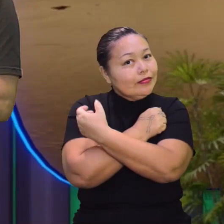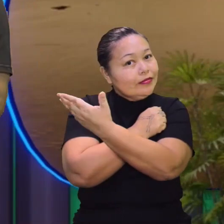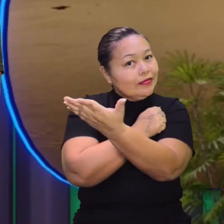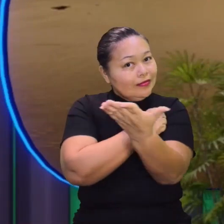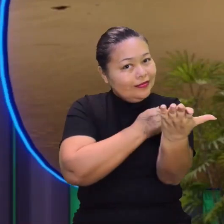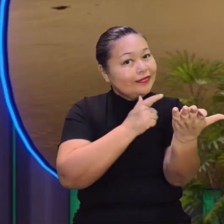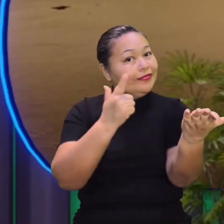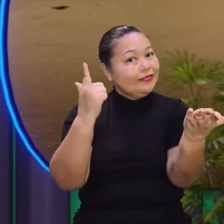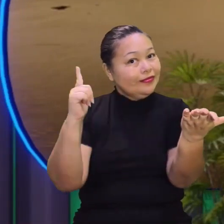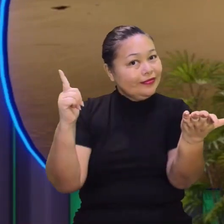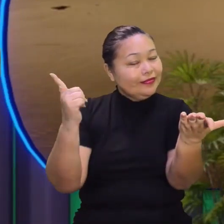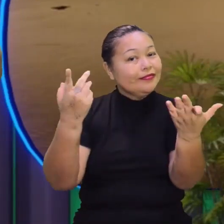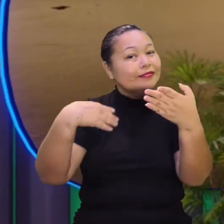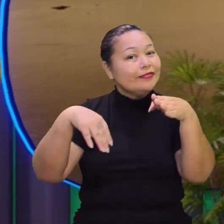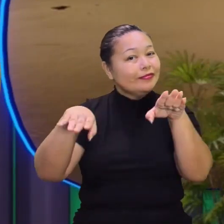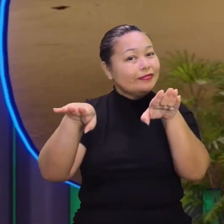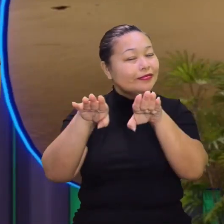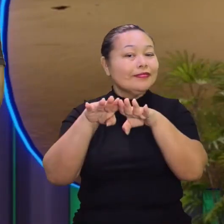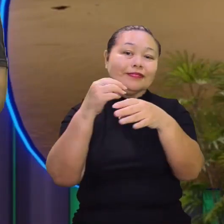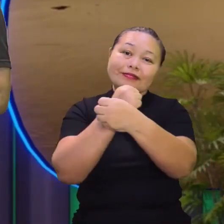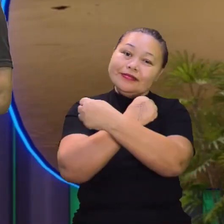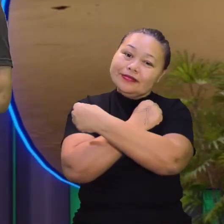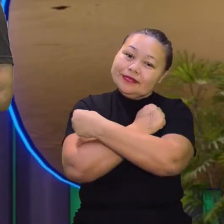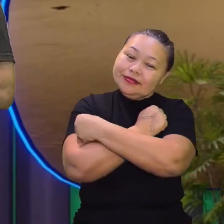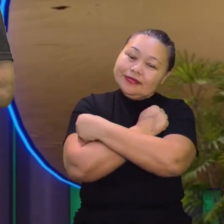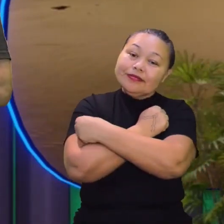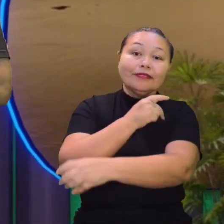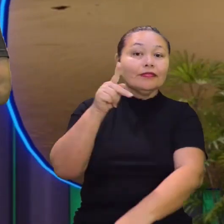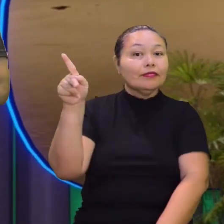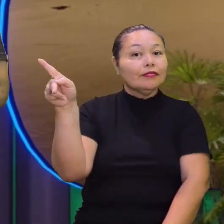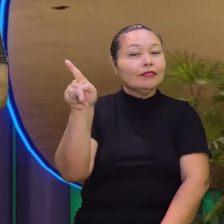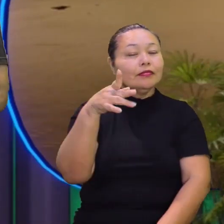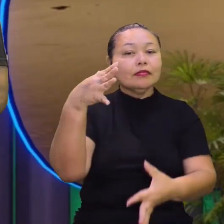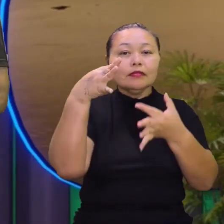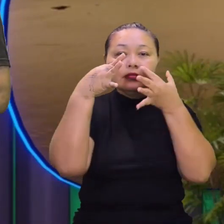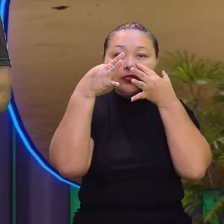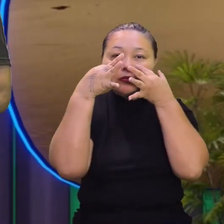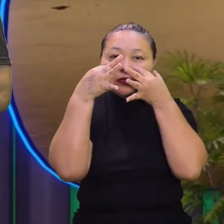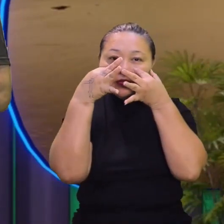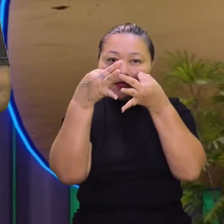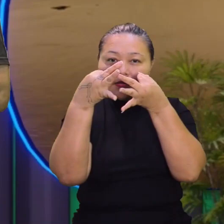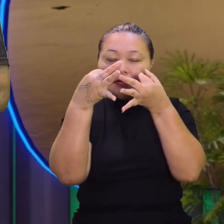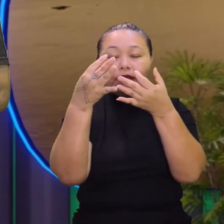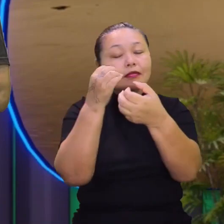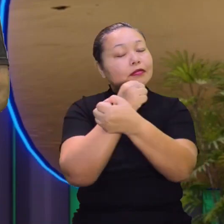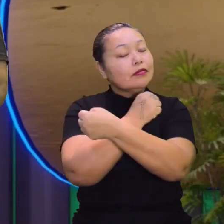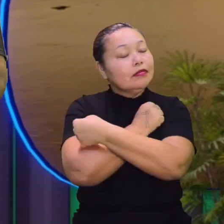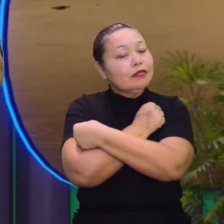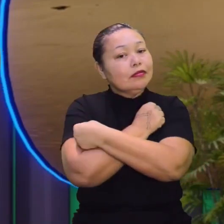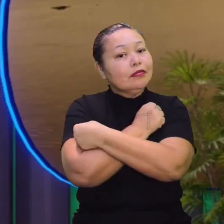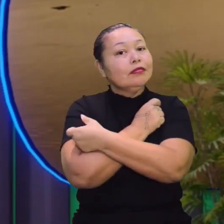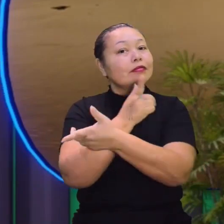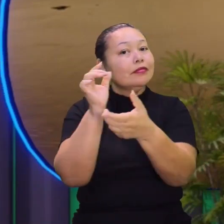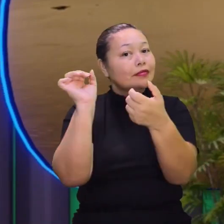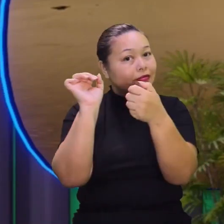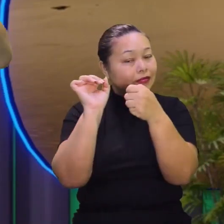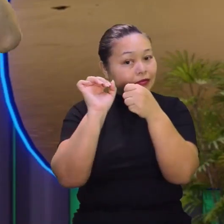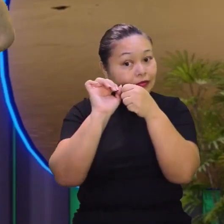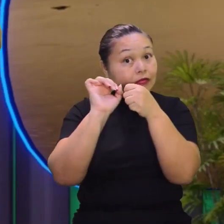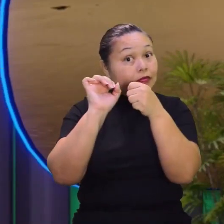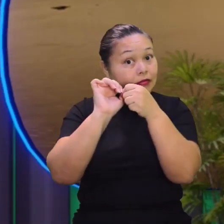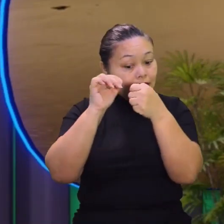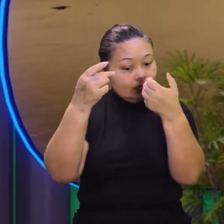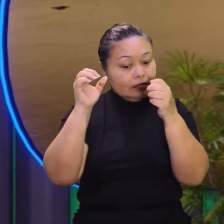É isso aí, galera. E também um abraço para o nosso querido professor presencial. Fechou, um grande abraço, né? Que faz a